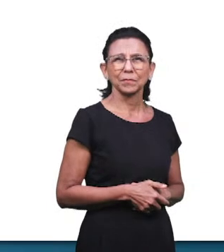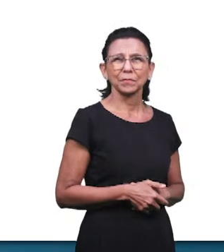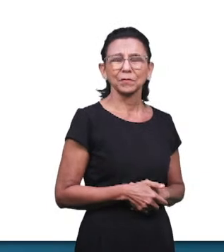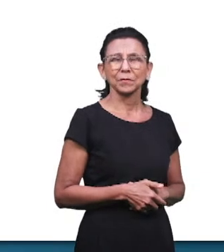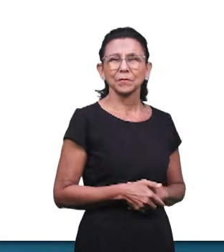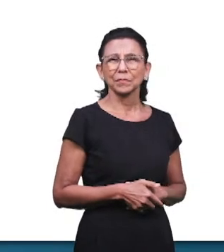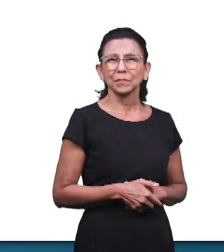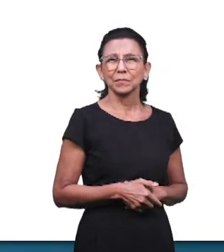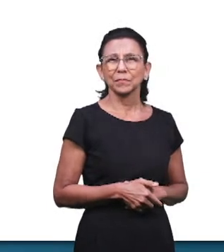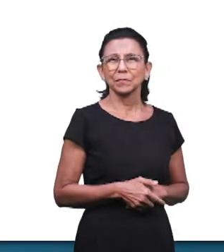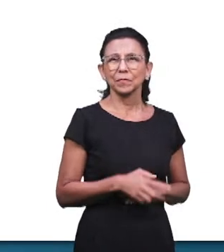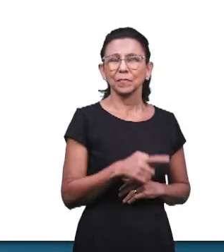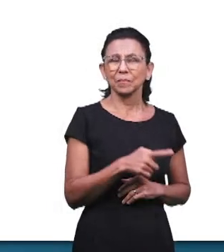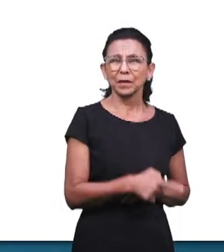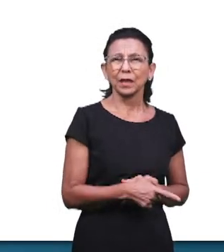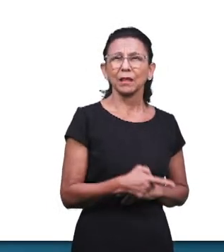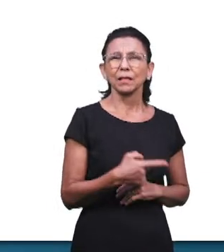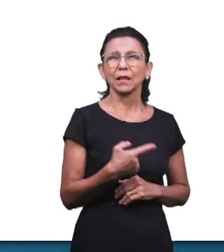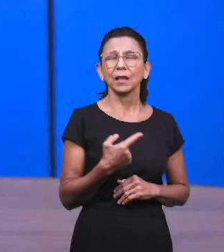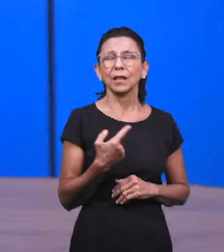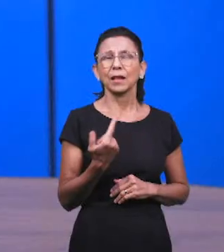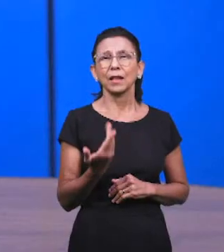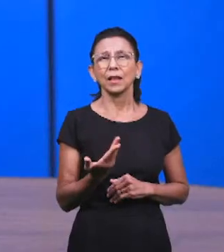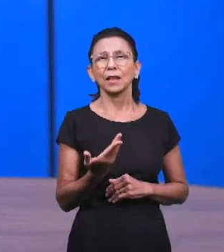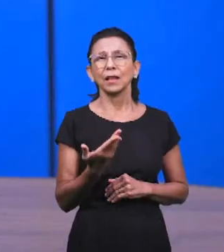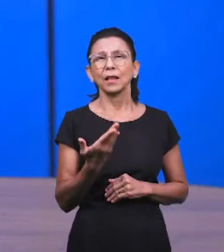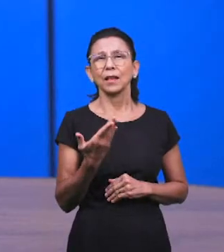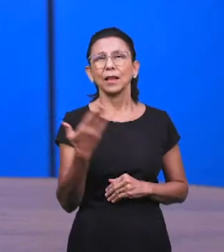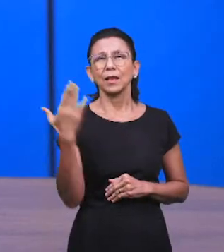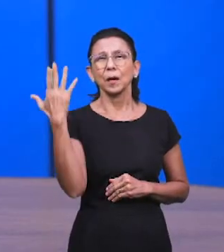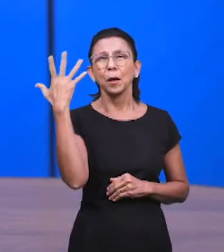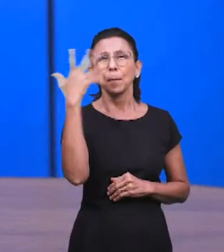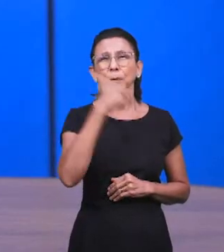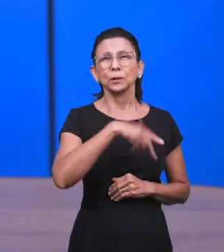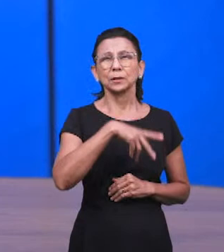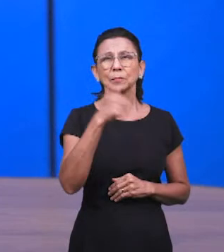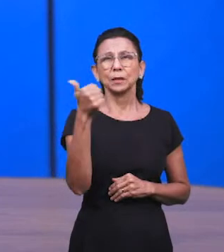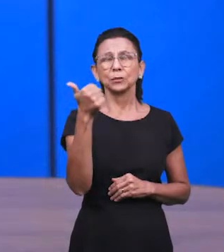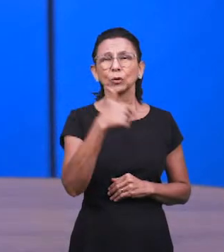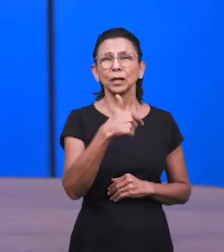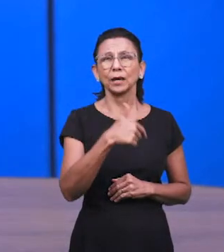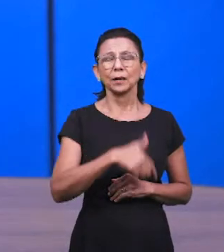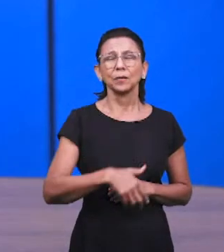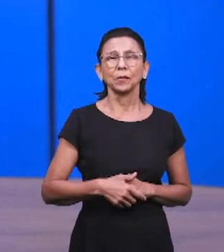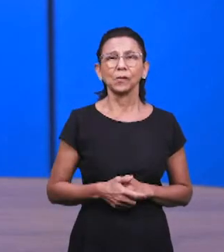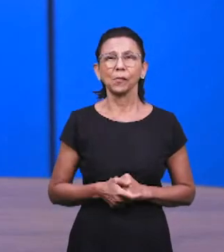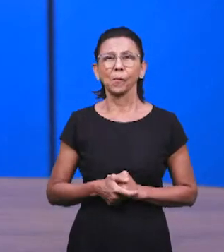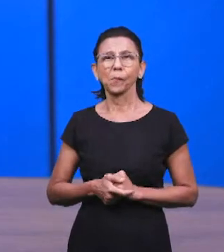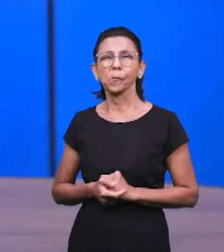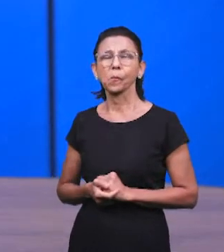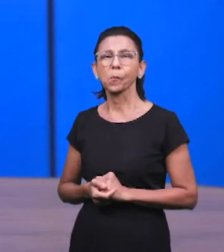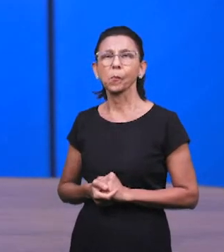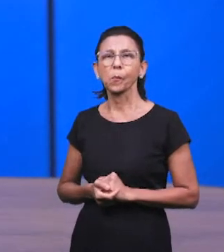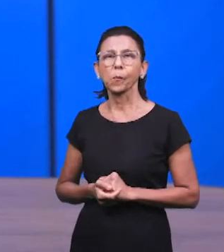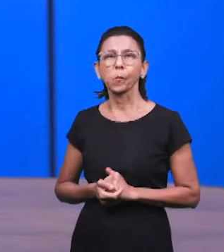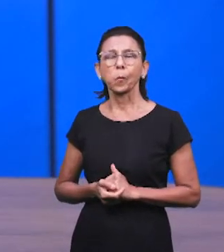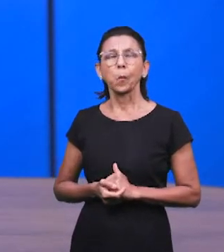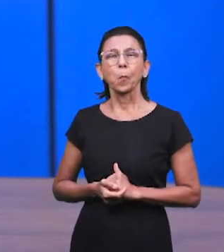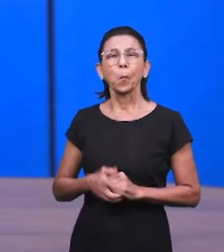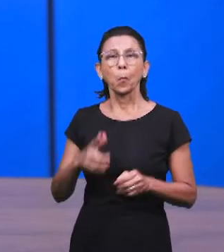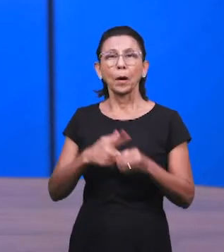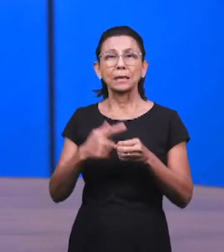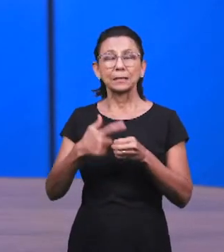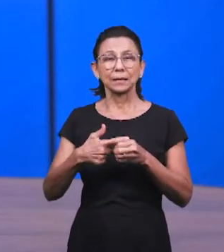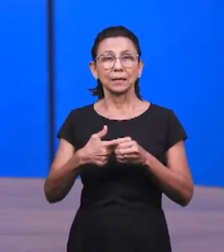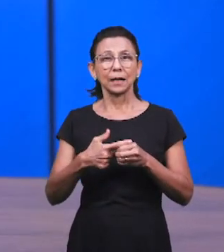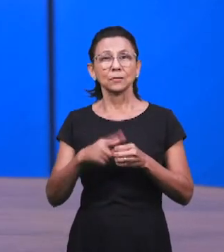mais formosa entre as mulheres? Então, a nossa pergunta número 5 será respondida lá por Juiz de Fora, a cidade de Juiz de Fora, no estado de